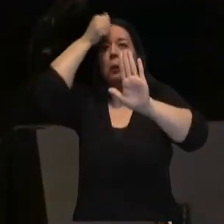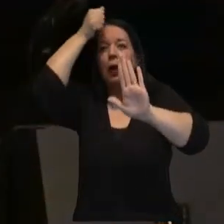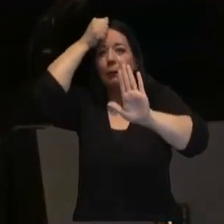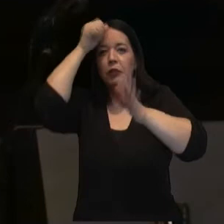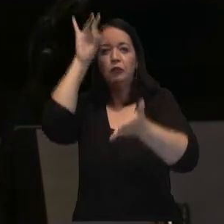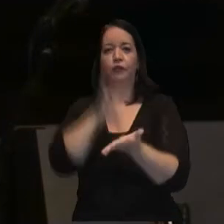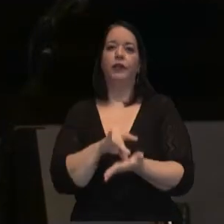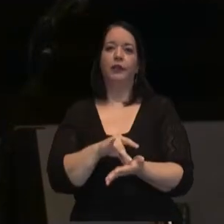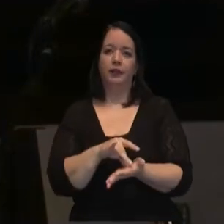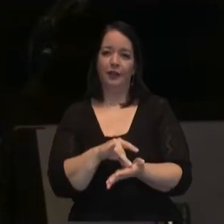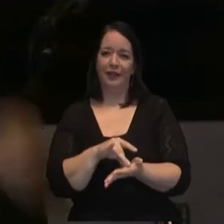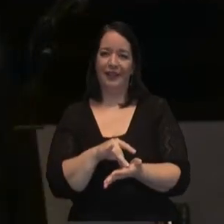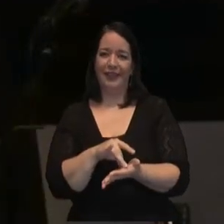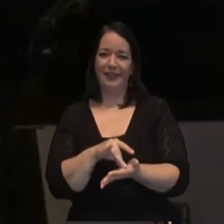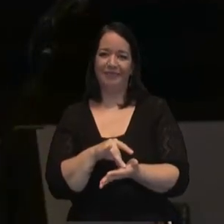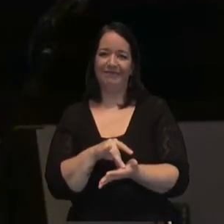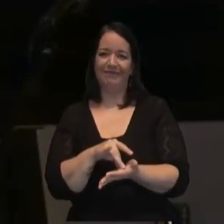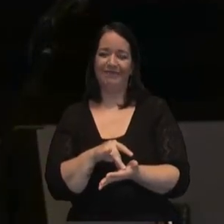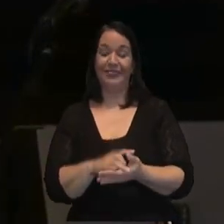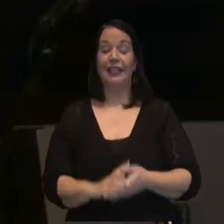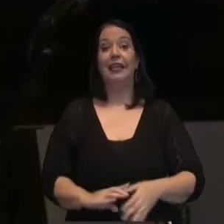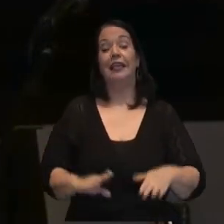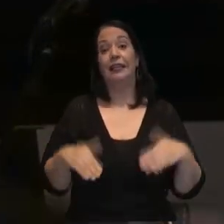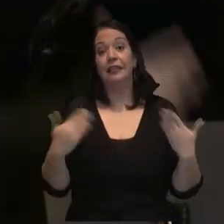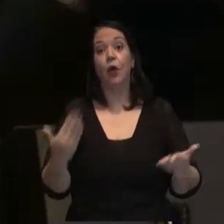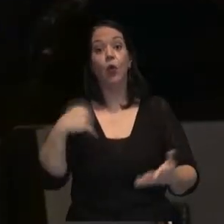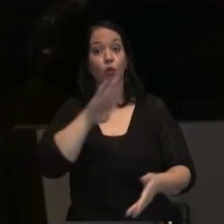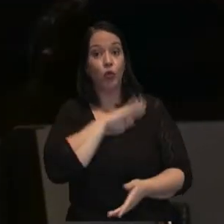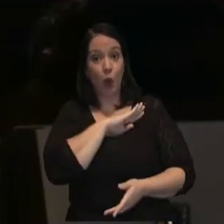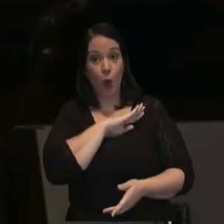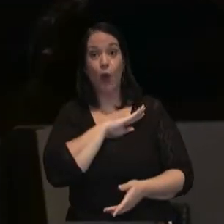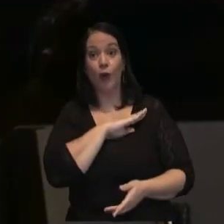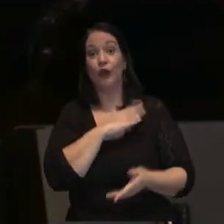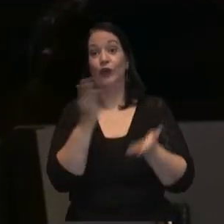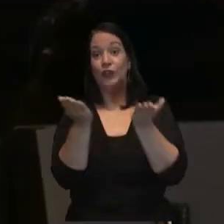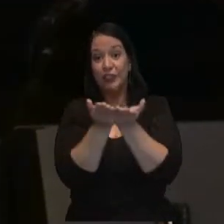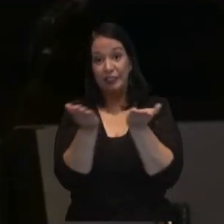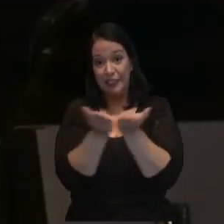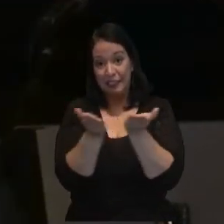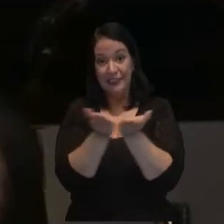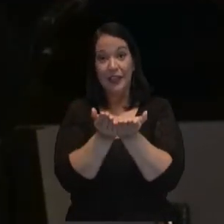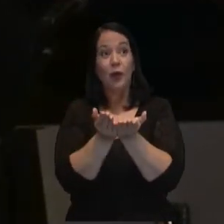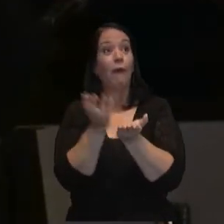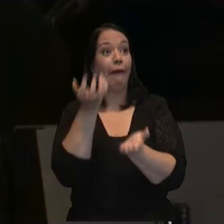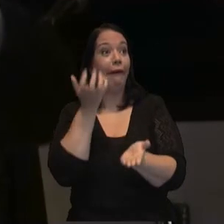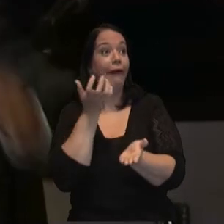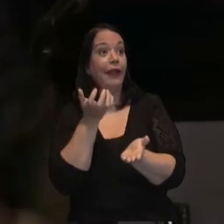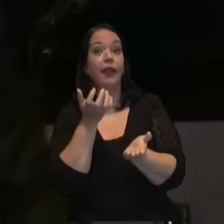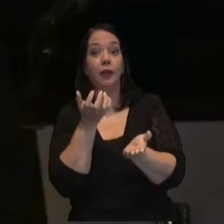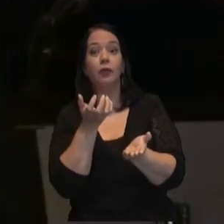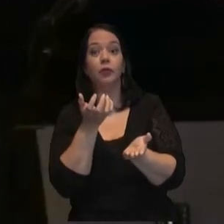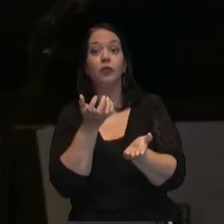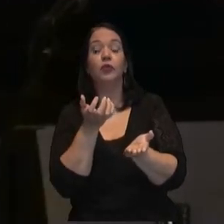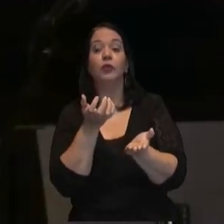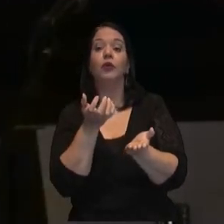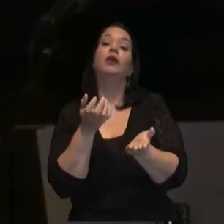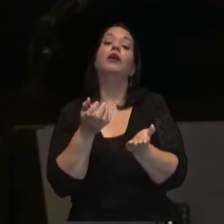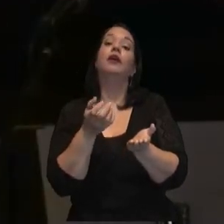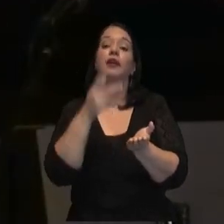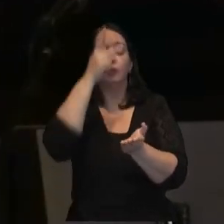nós somos do bem, nós queremos o bem para a humanidade, nós queremos anunciar a Jesus, quantos de nós,